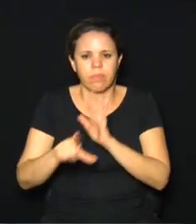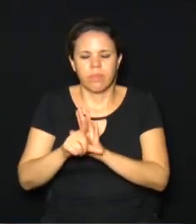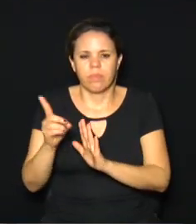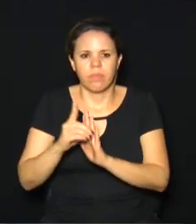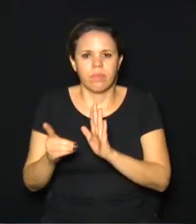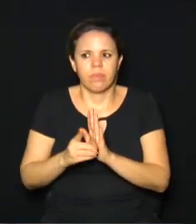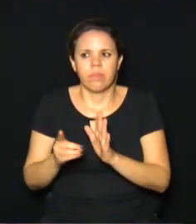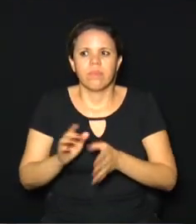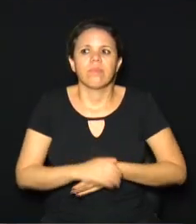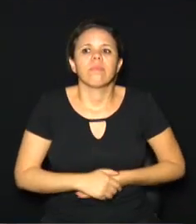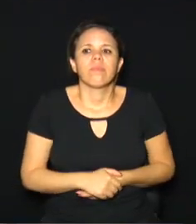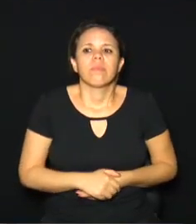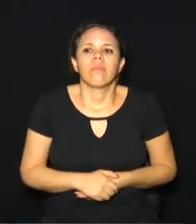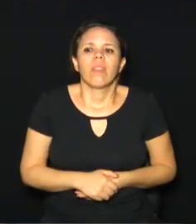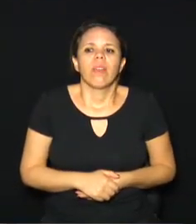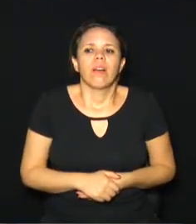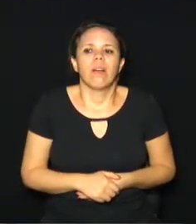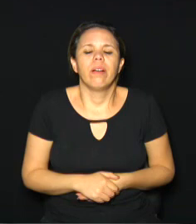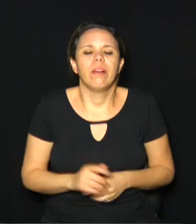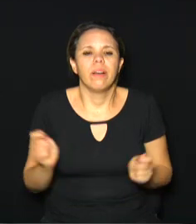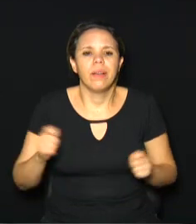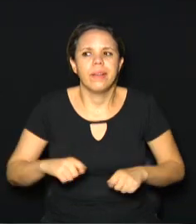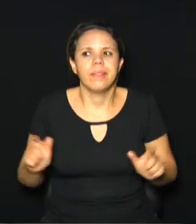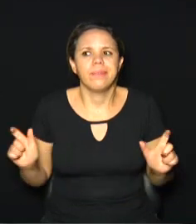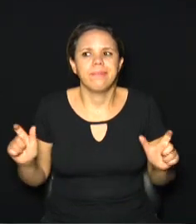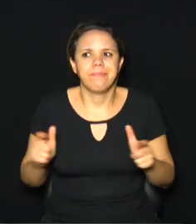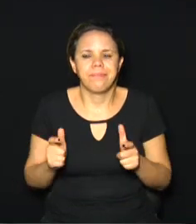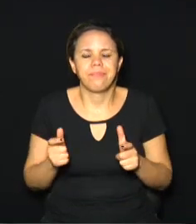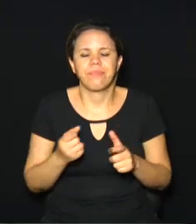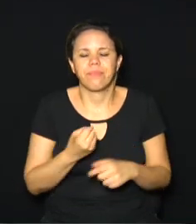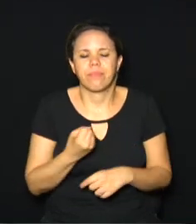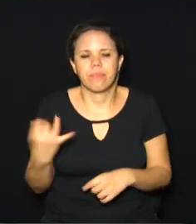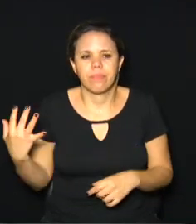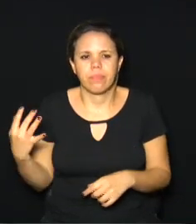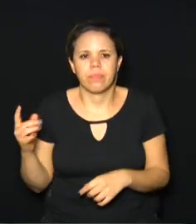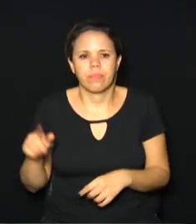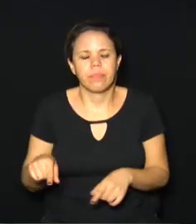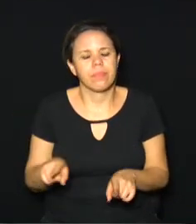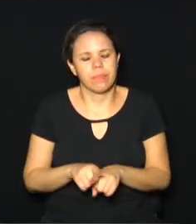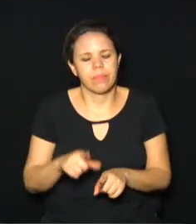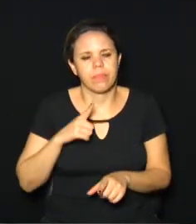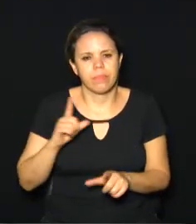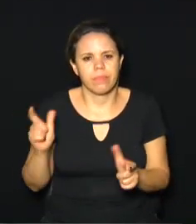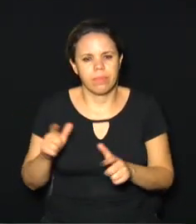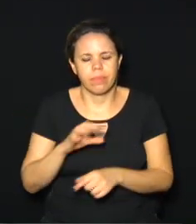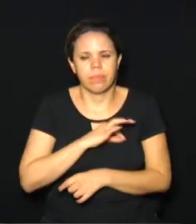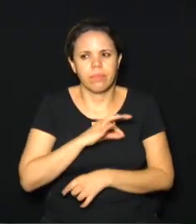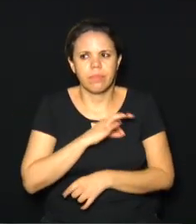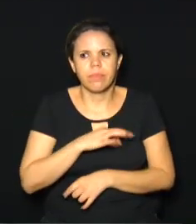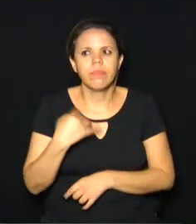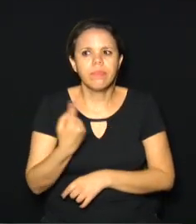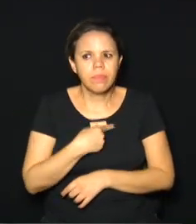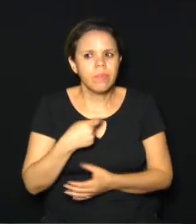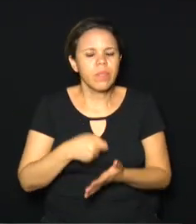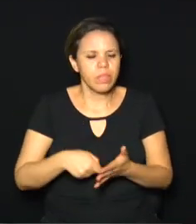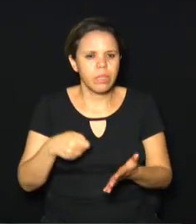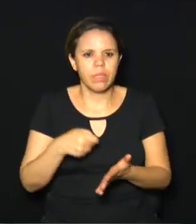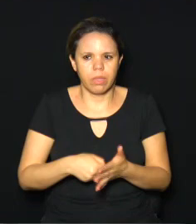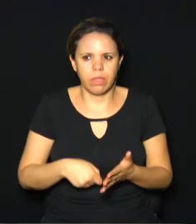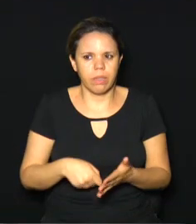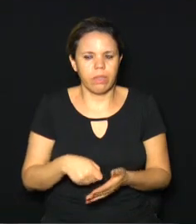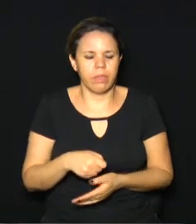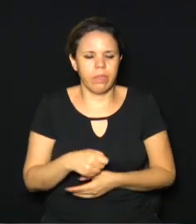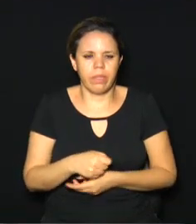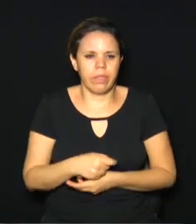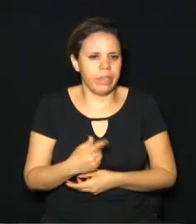decretos, onde se suprimiu e até houve redução salarial, mas nós estamos brigando aí para que isso